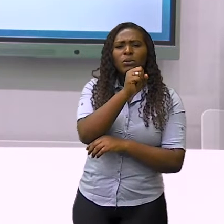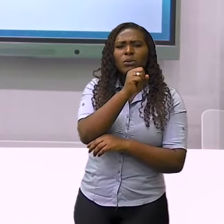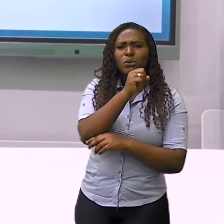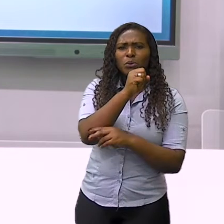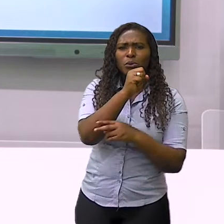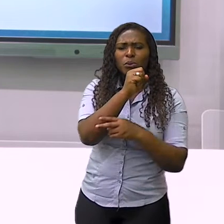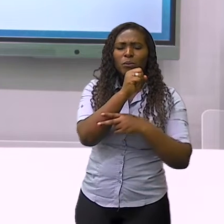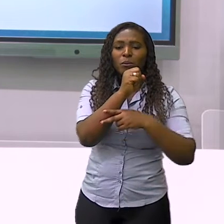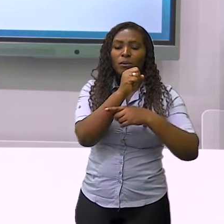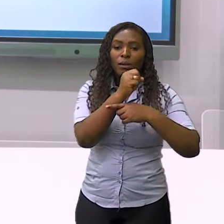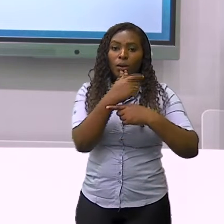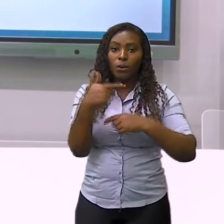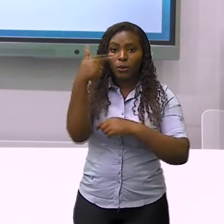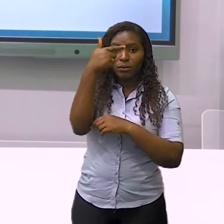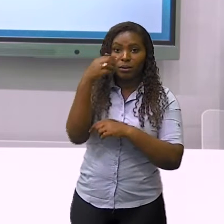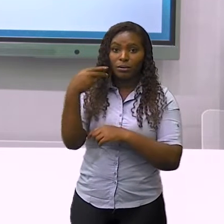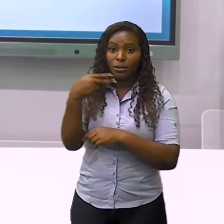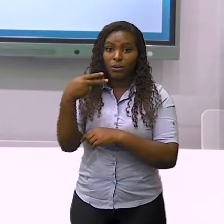tiver,